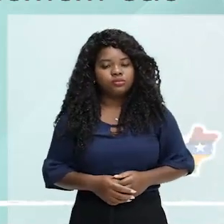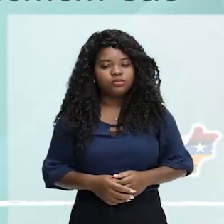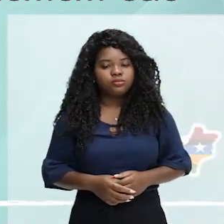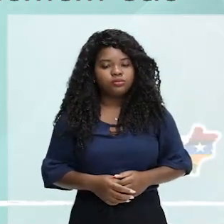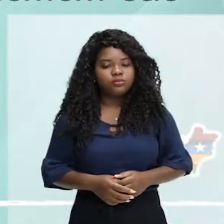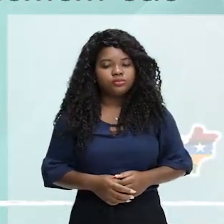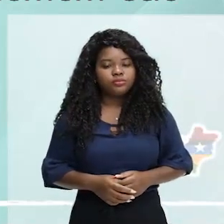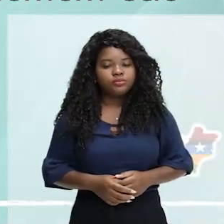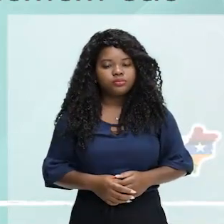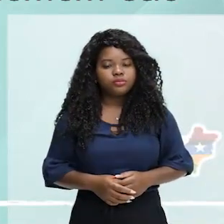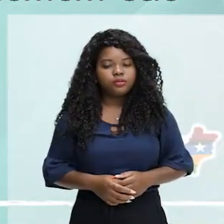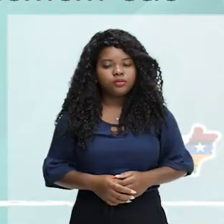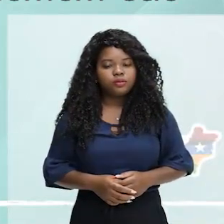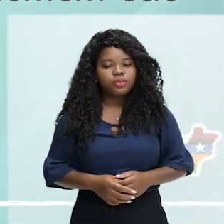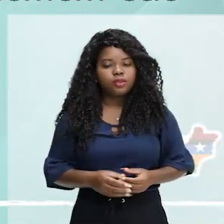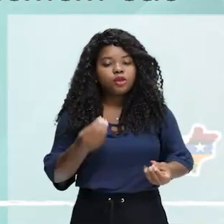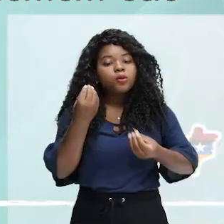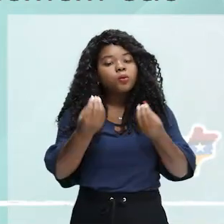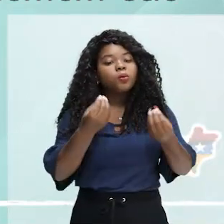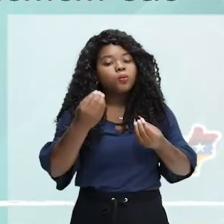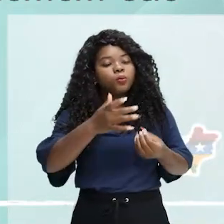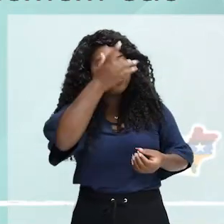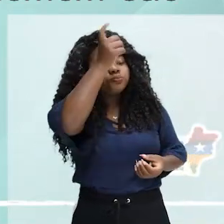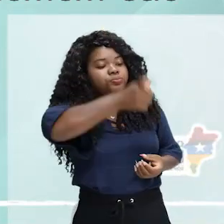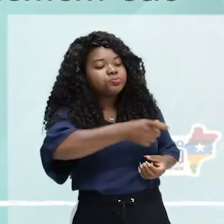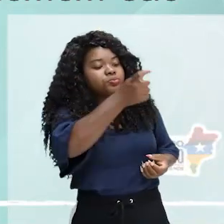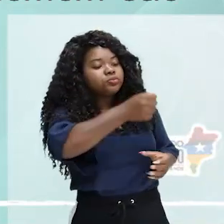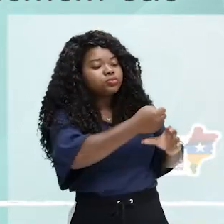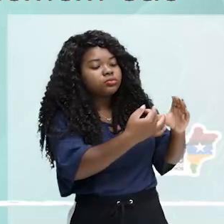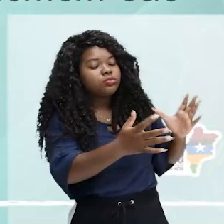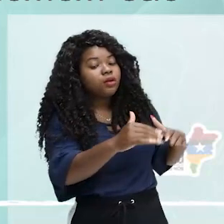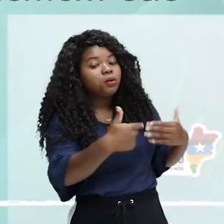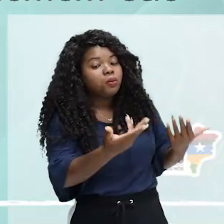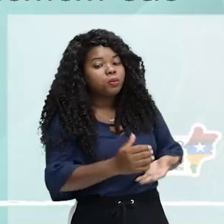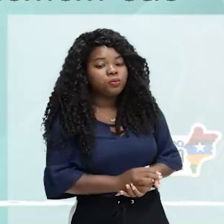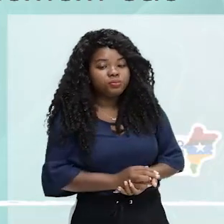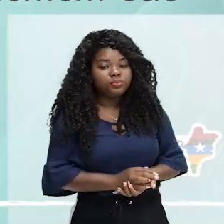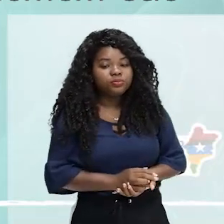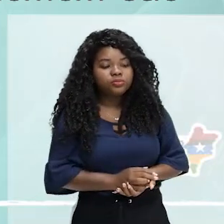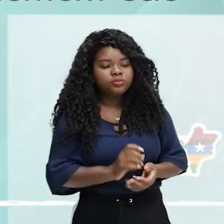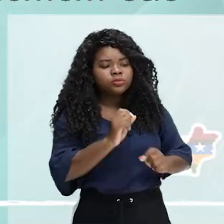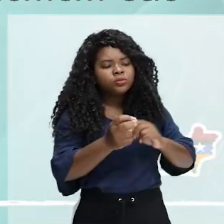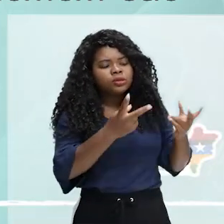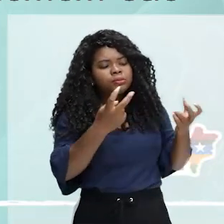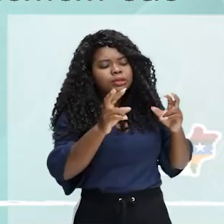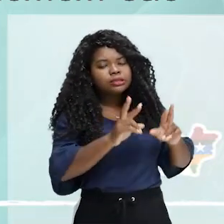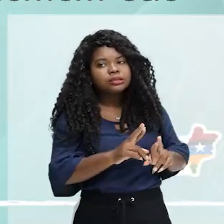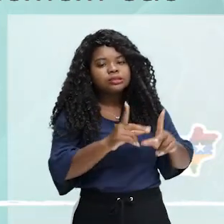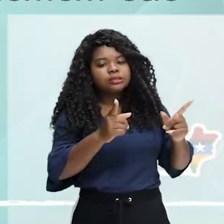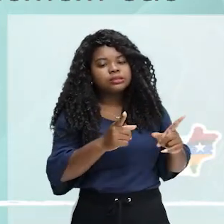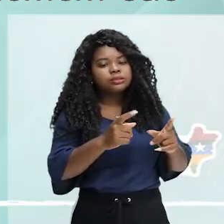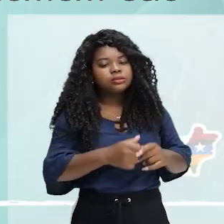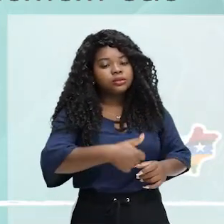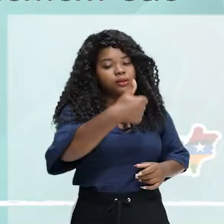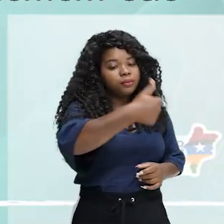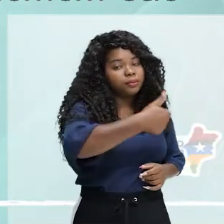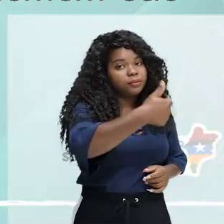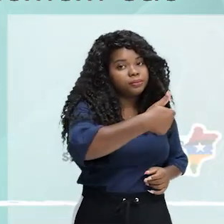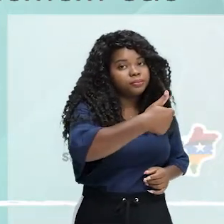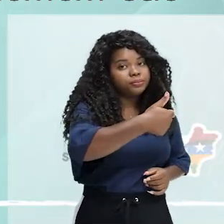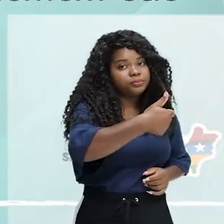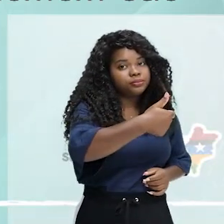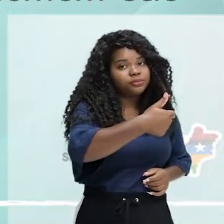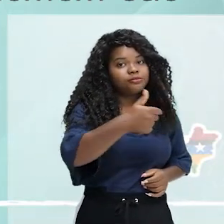E essa pessoa fotografada, como ela é? O que vocês percebem de diferente entre a primeira, olha só a